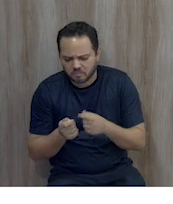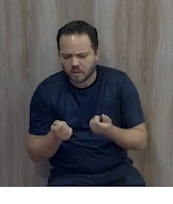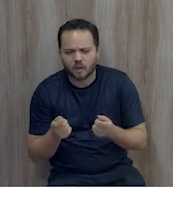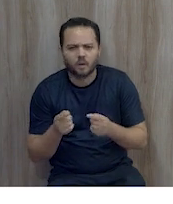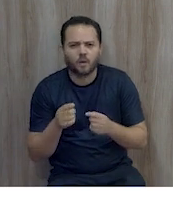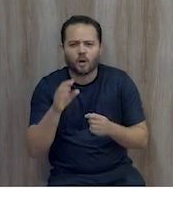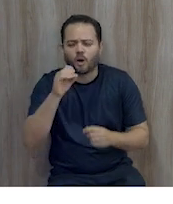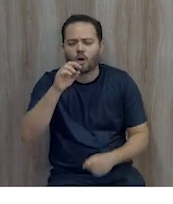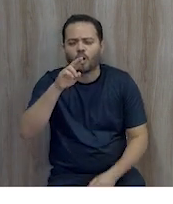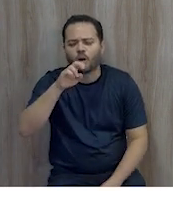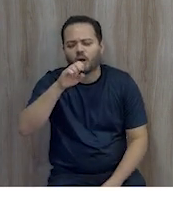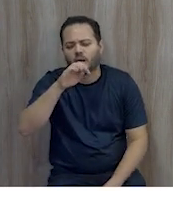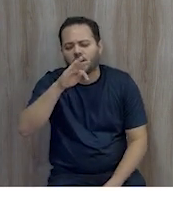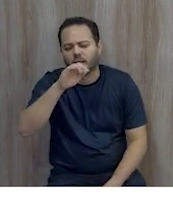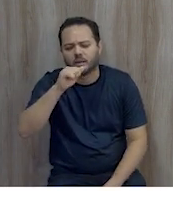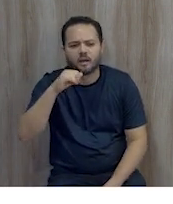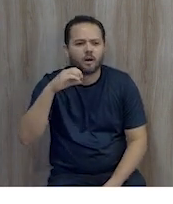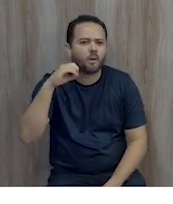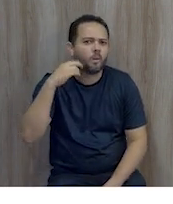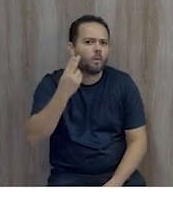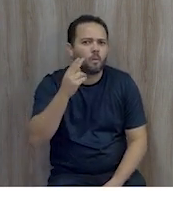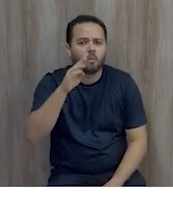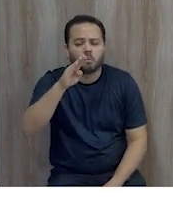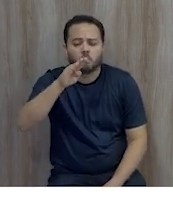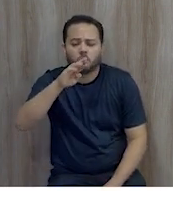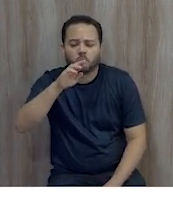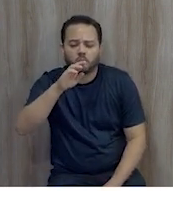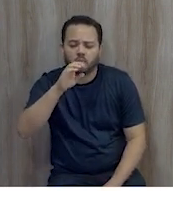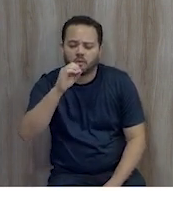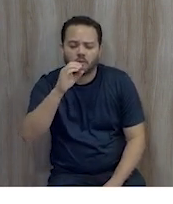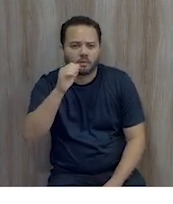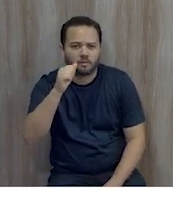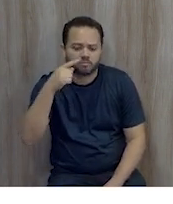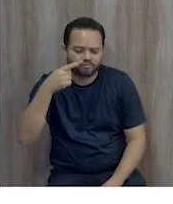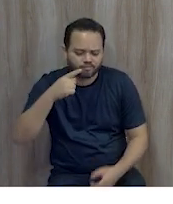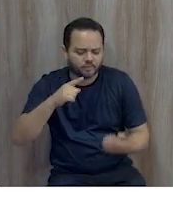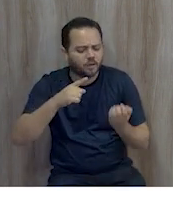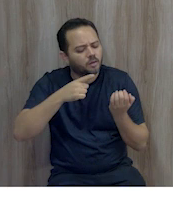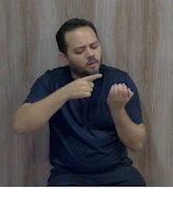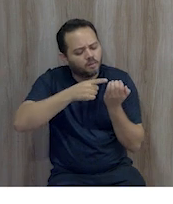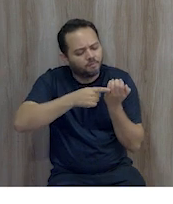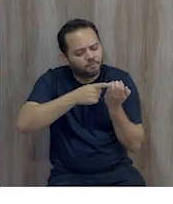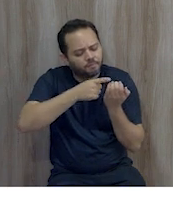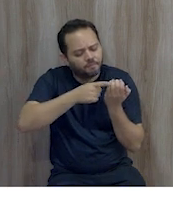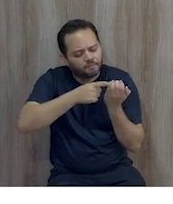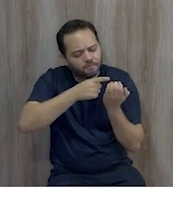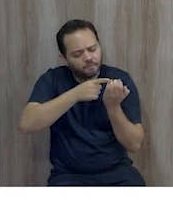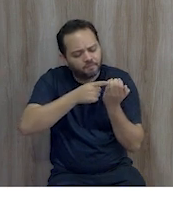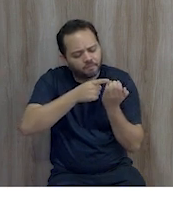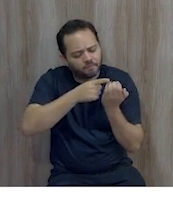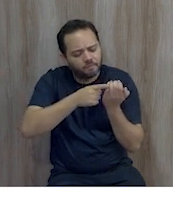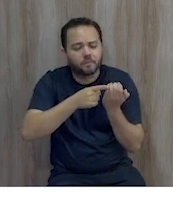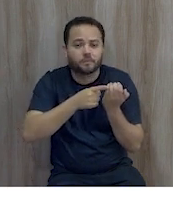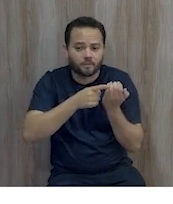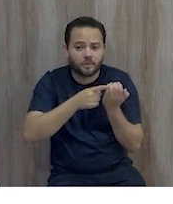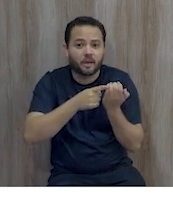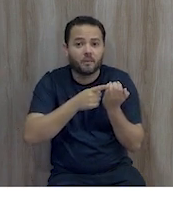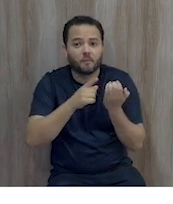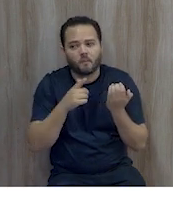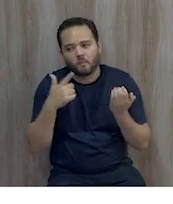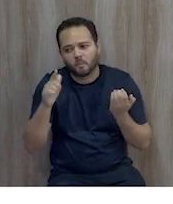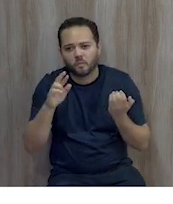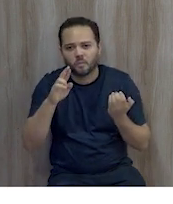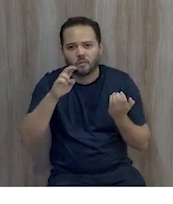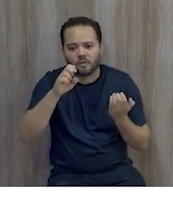até com uma broquinha e vou aplanar aquela raiz, deixar sem aquele ângulo vivo, tá? E aí eu não preciso colocar material